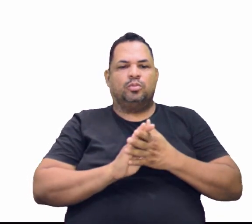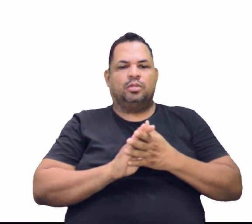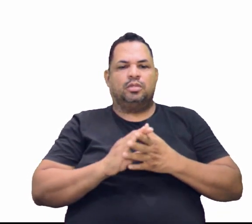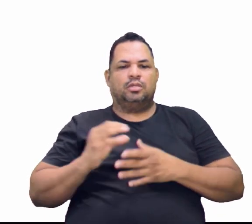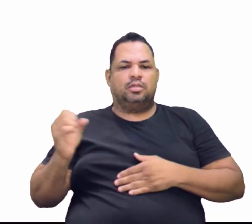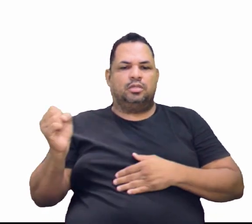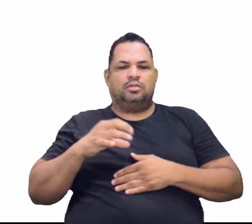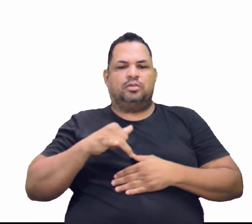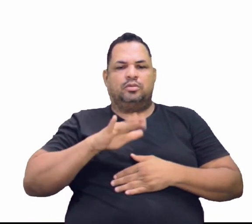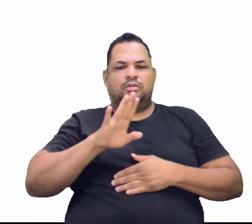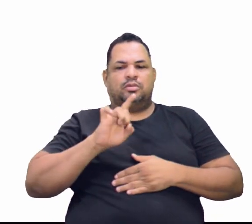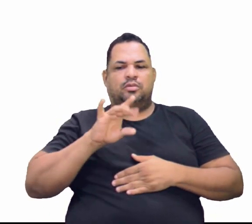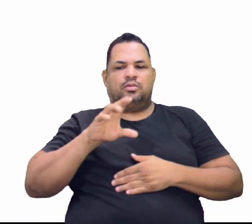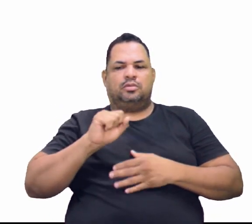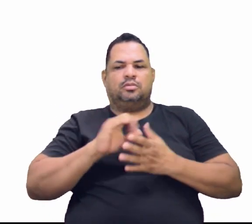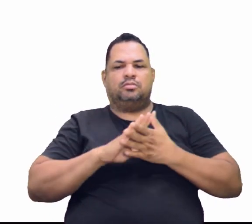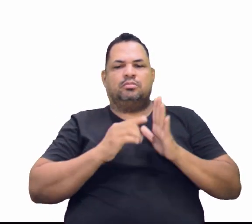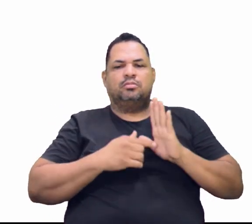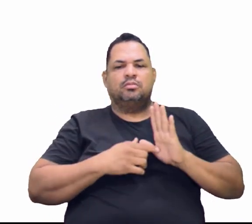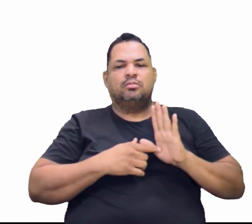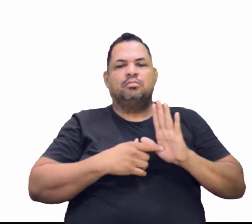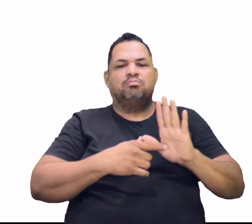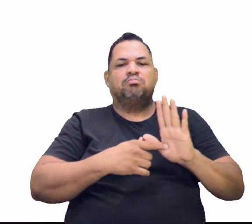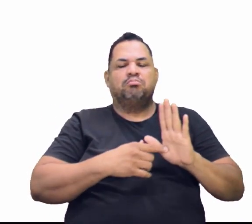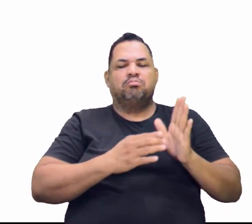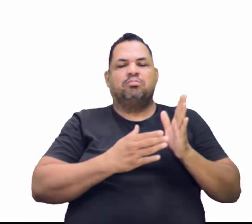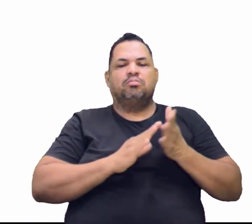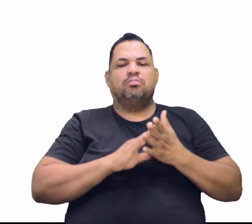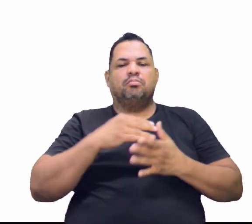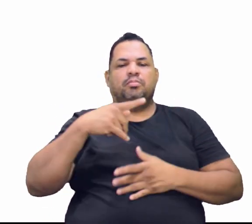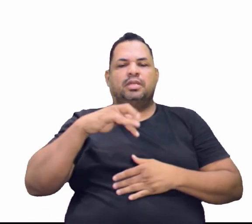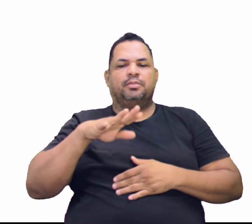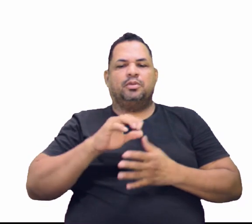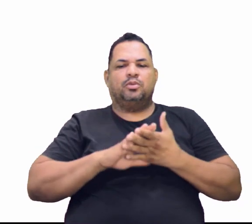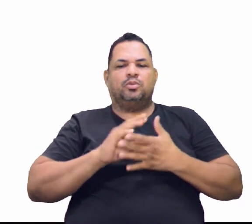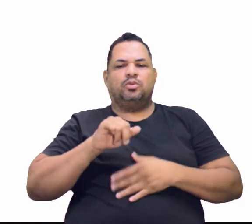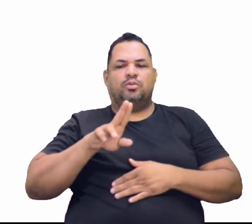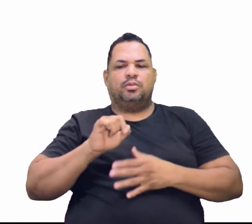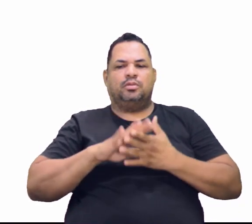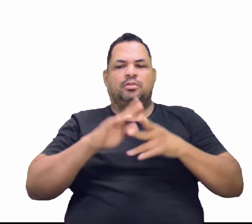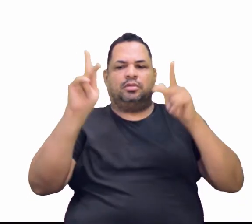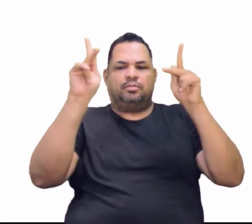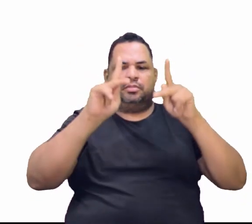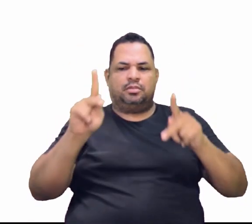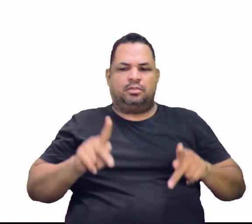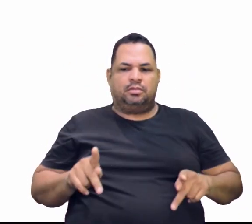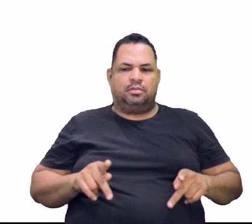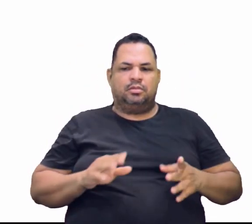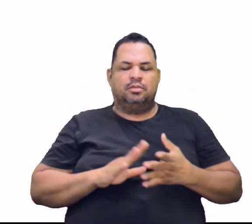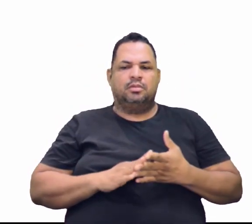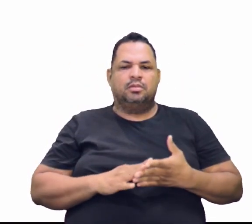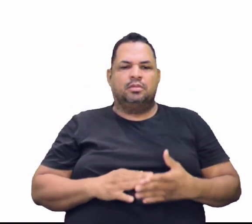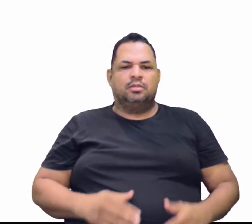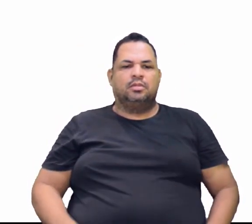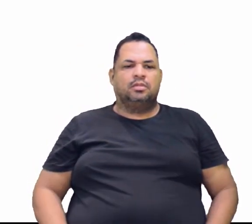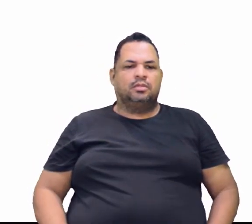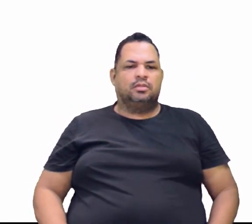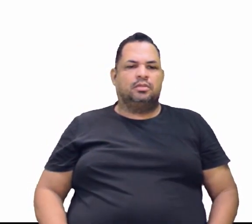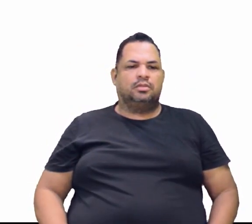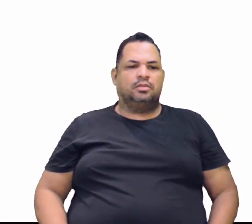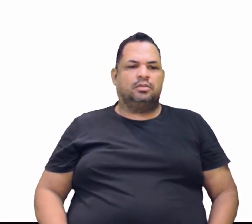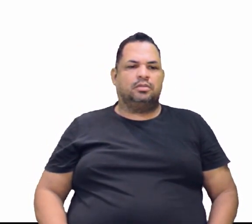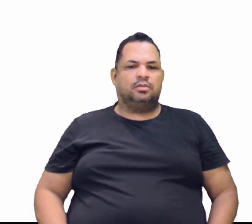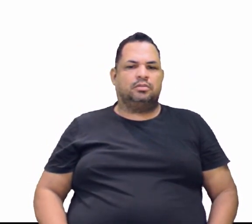do Rondon para o Prêmio Nobel da Paz. Ele ganha? Não. O Explore Club em